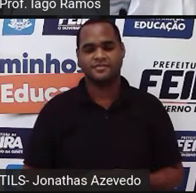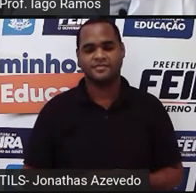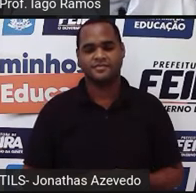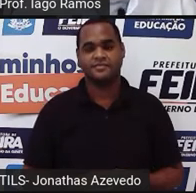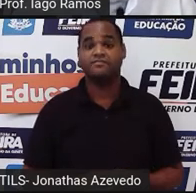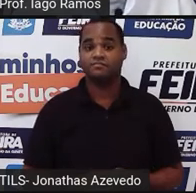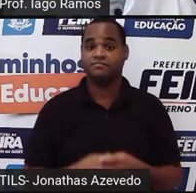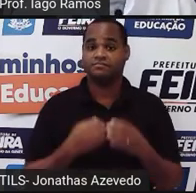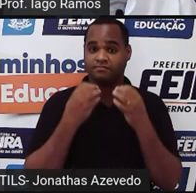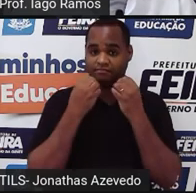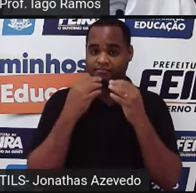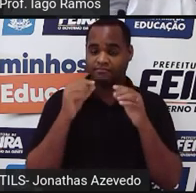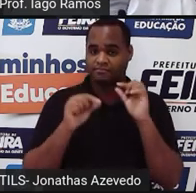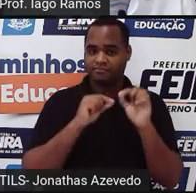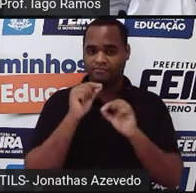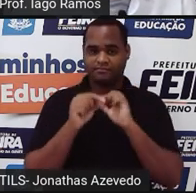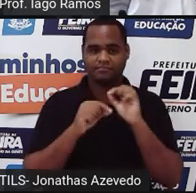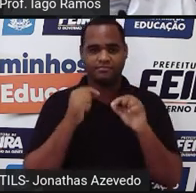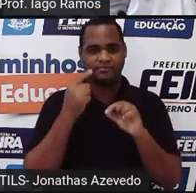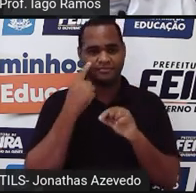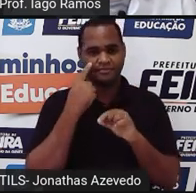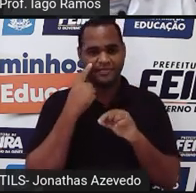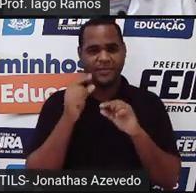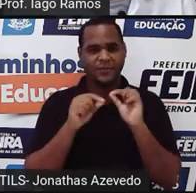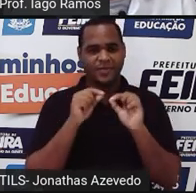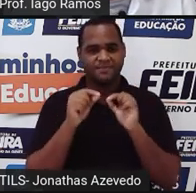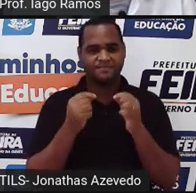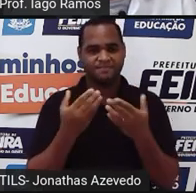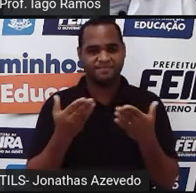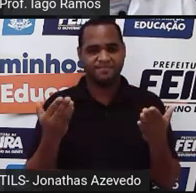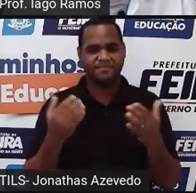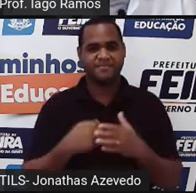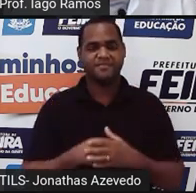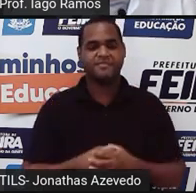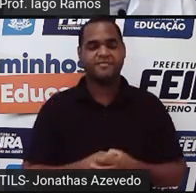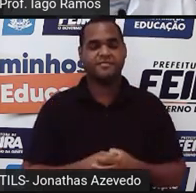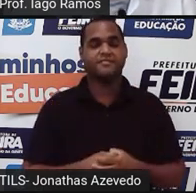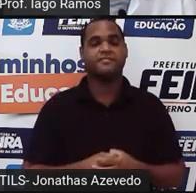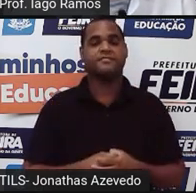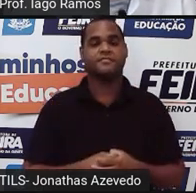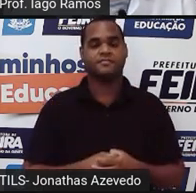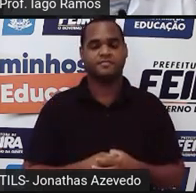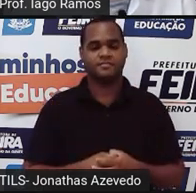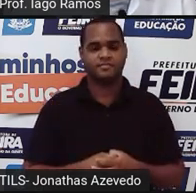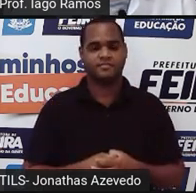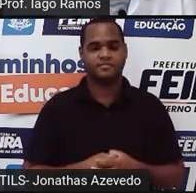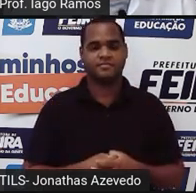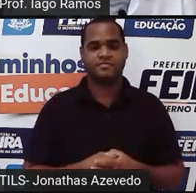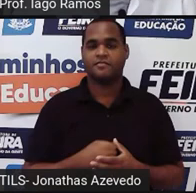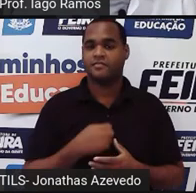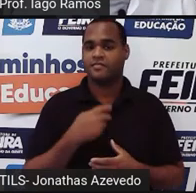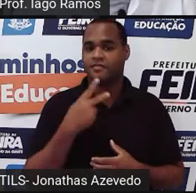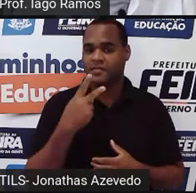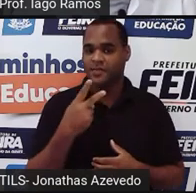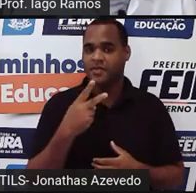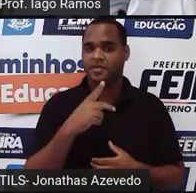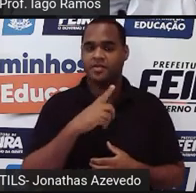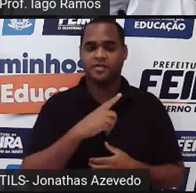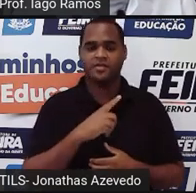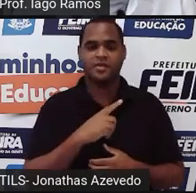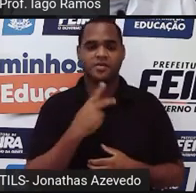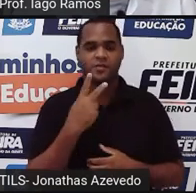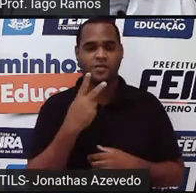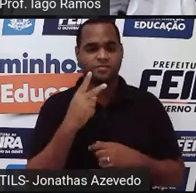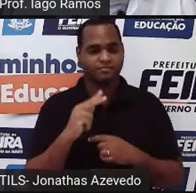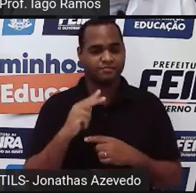Tá bom então vai ficar da seguinte maneira a 2 elevado a 3 vezes